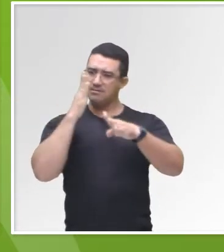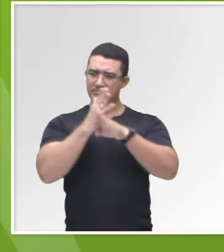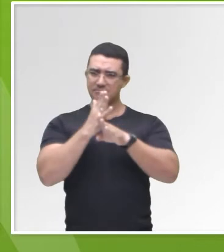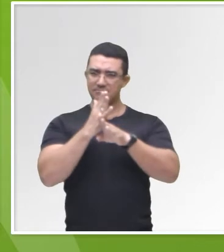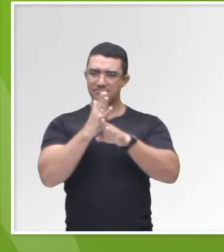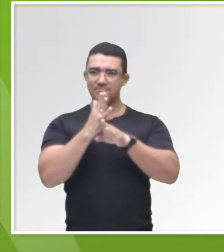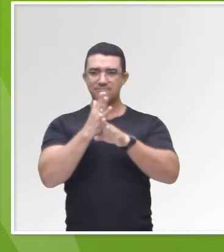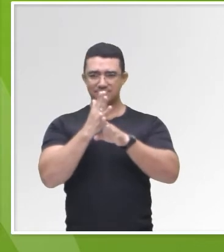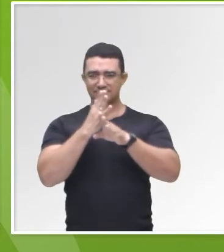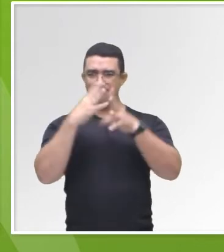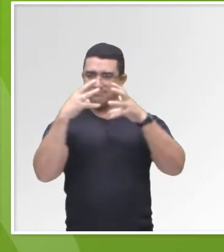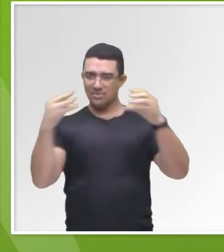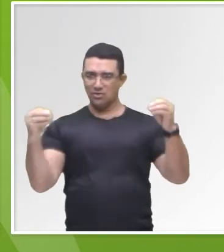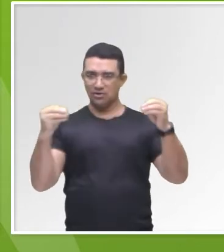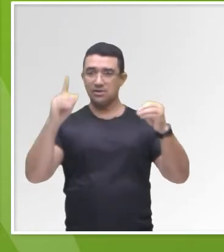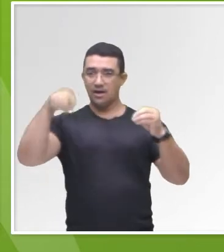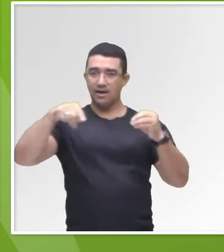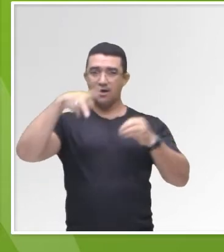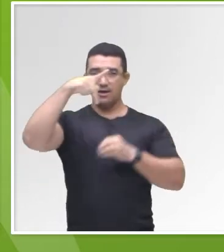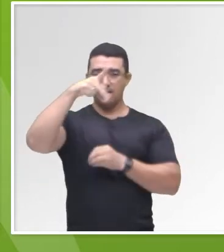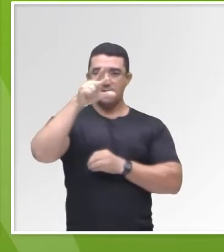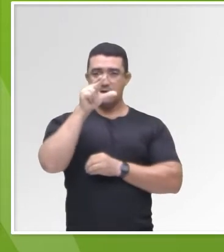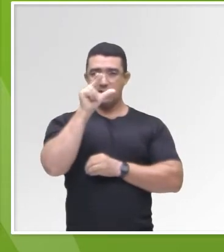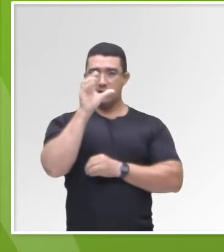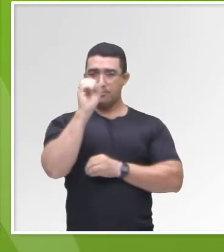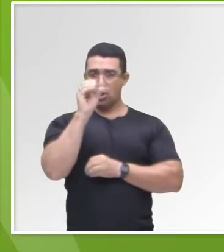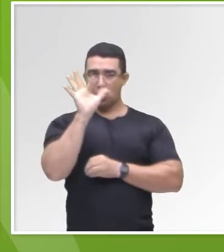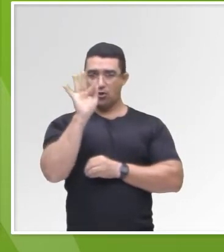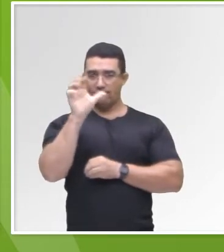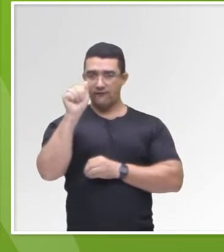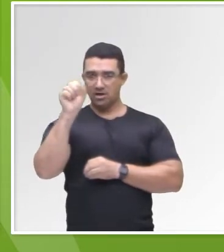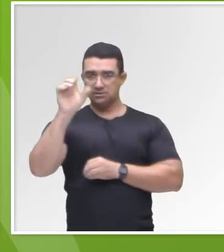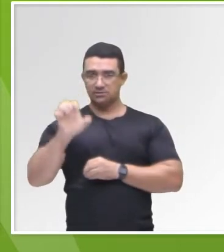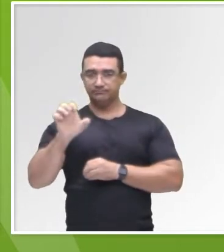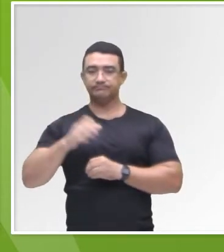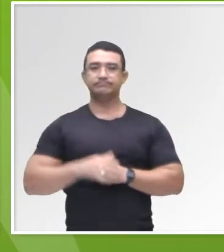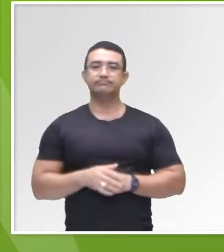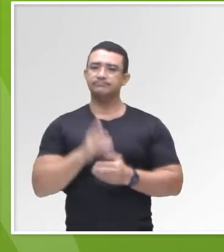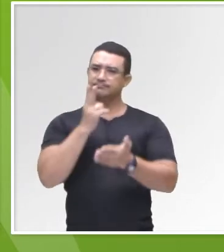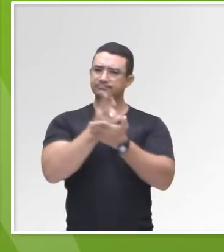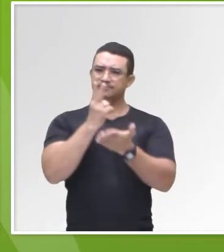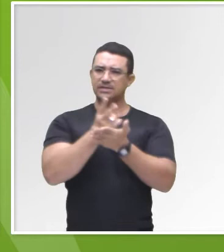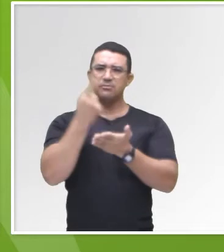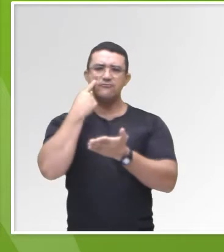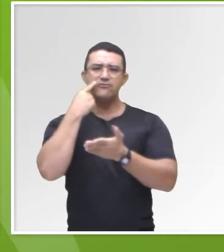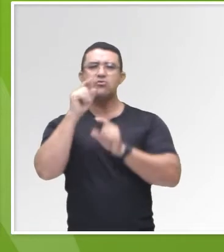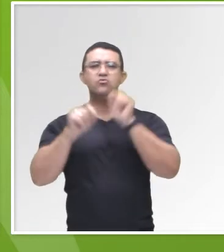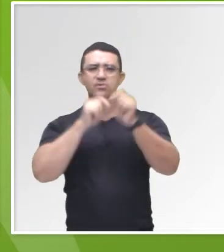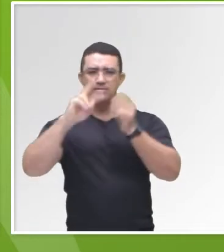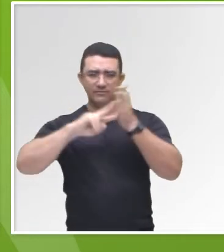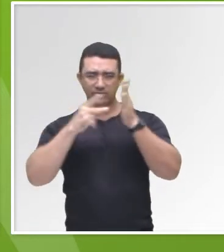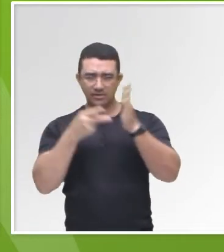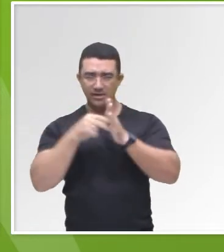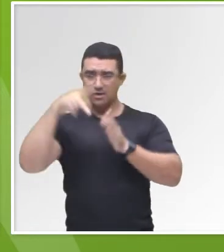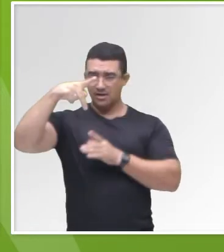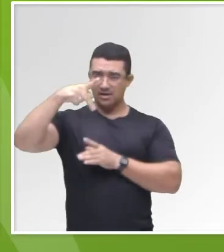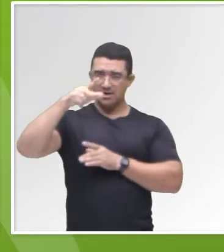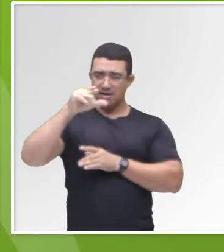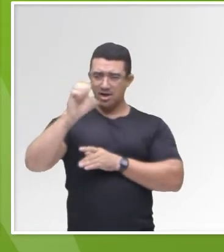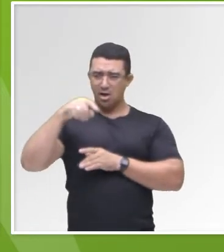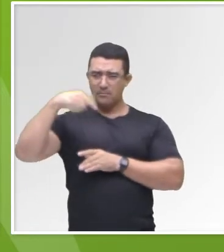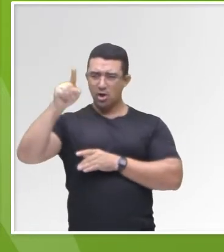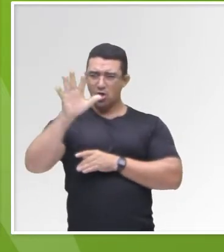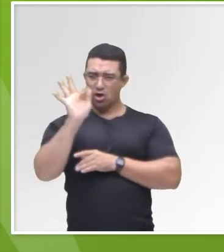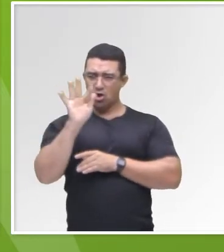é a prófase. Olha aí. Então, sempre que a gente observar aqui, ó, prófase, esse pró, né, a gente já